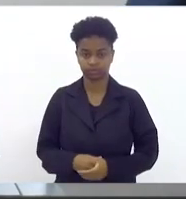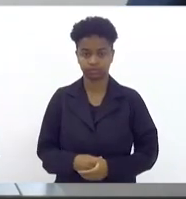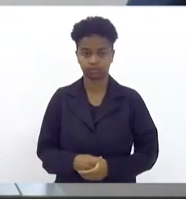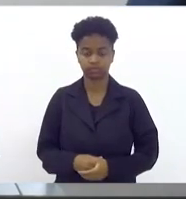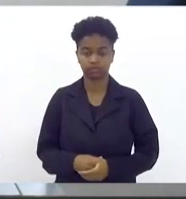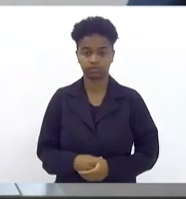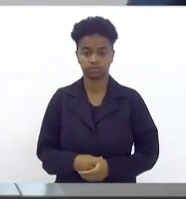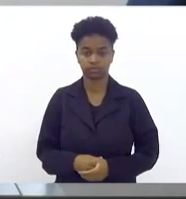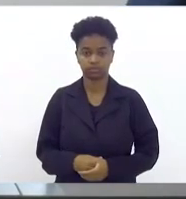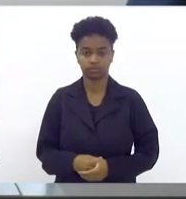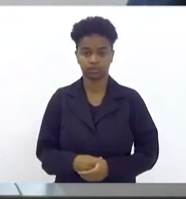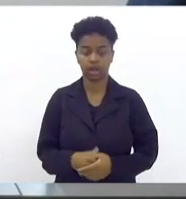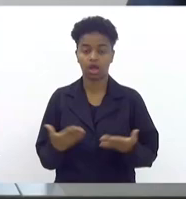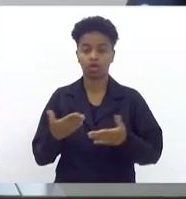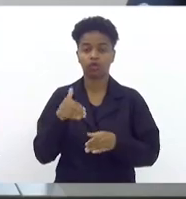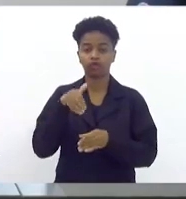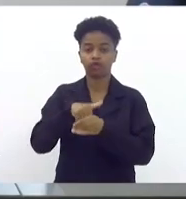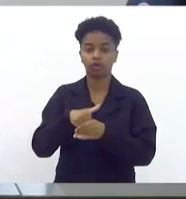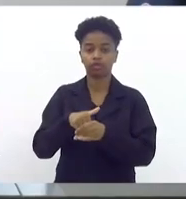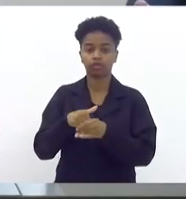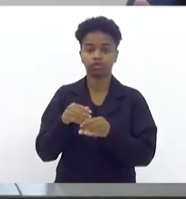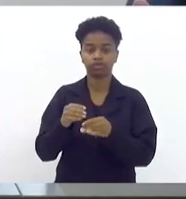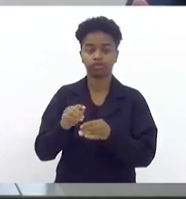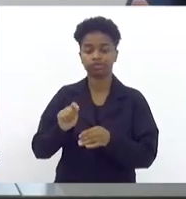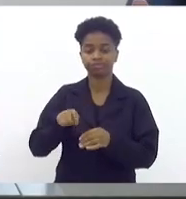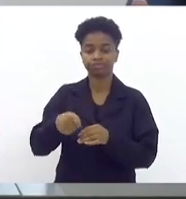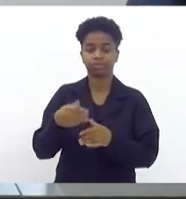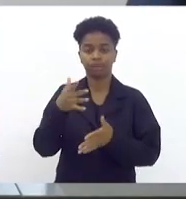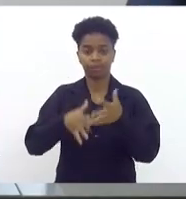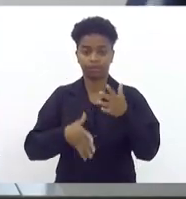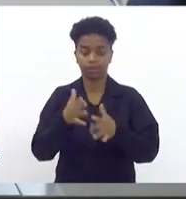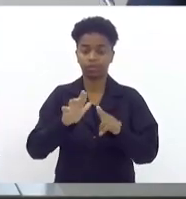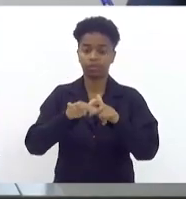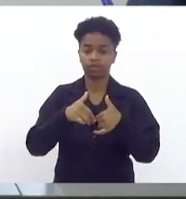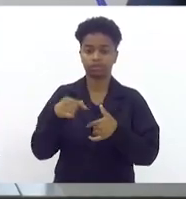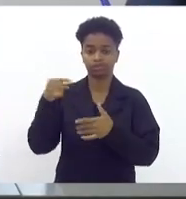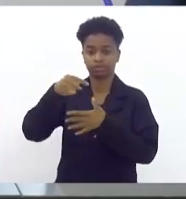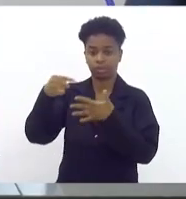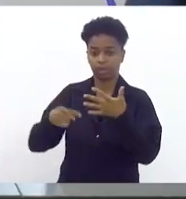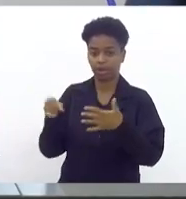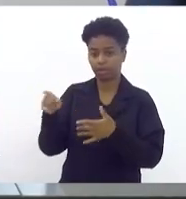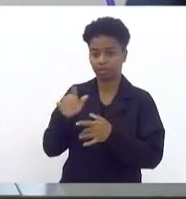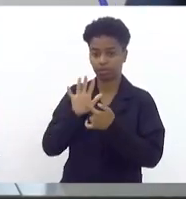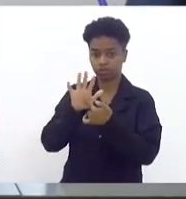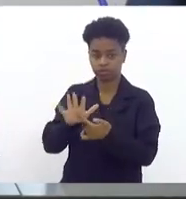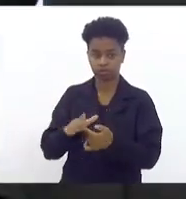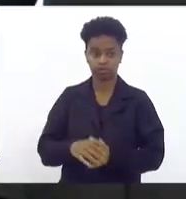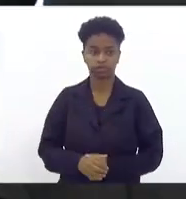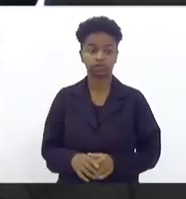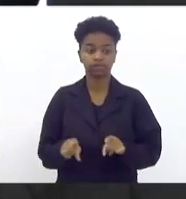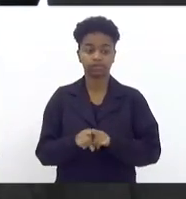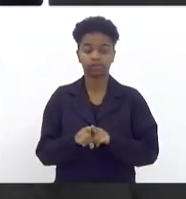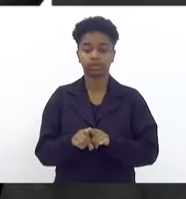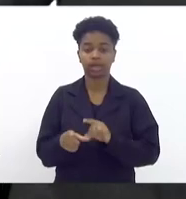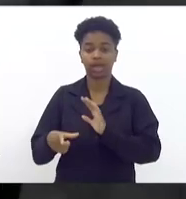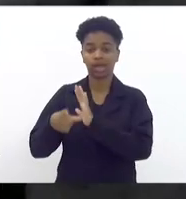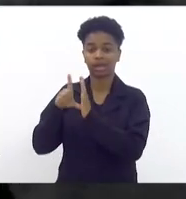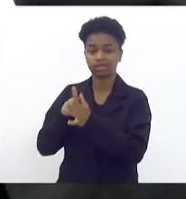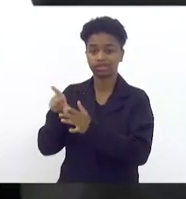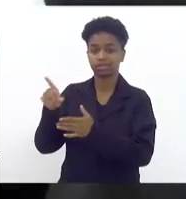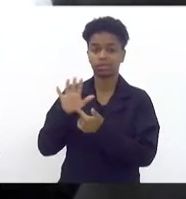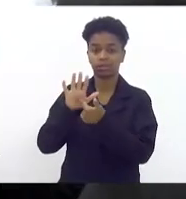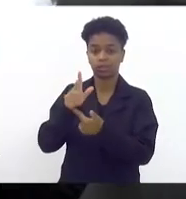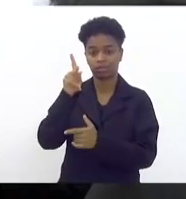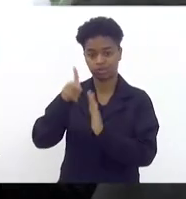de dar o voto pela prejudicabilidade em função das razões apontadas pelo deputado Luiz Paulo. E quando ele apresentou o projeto, verdade, ele